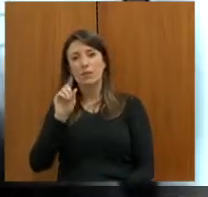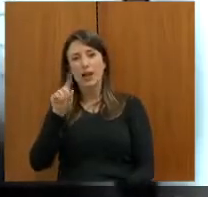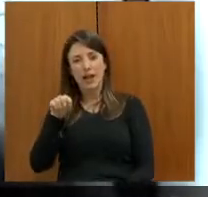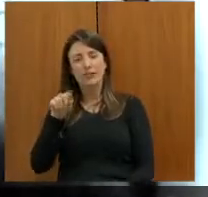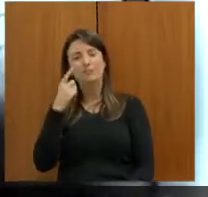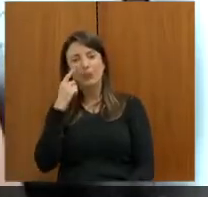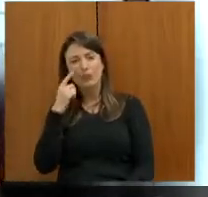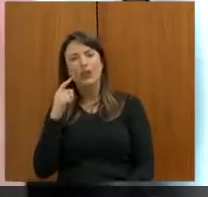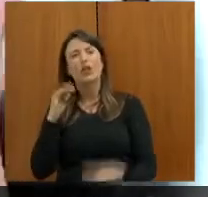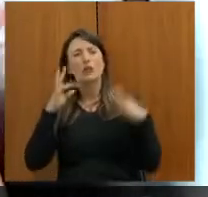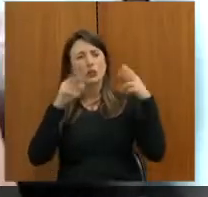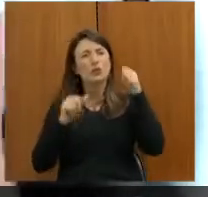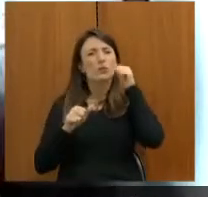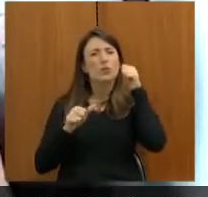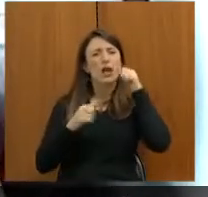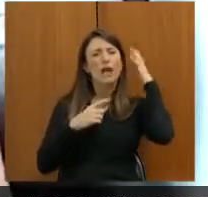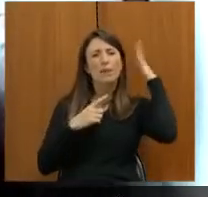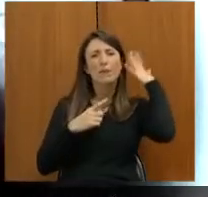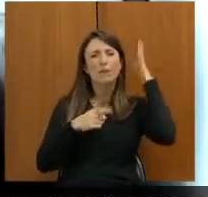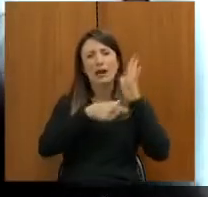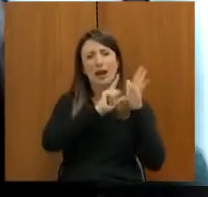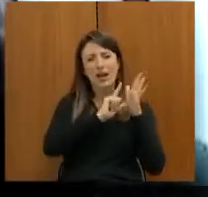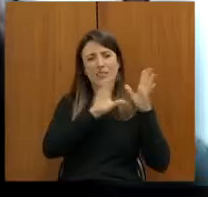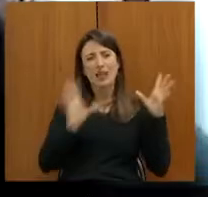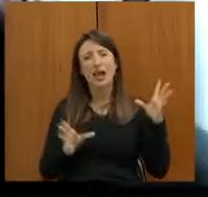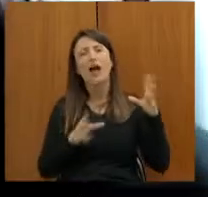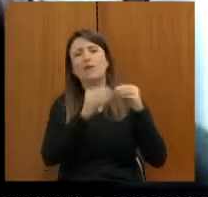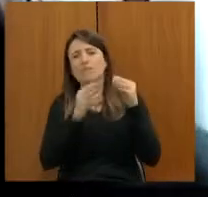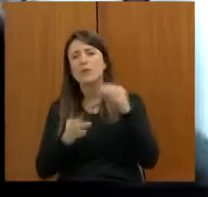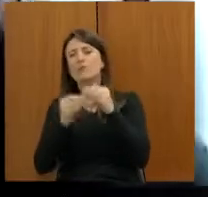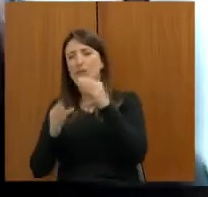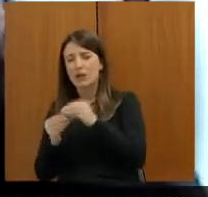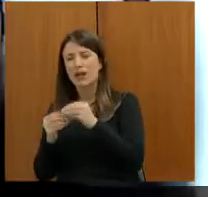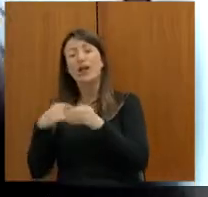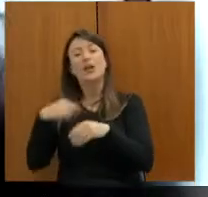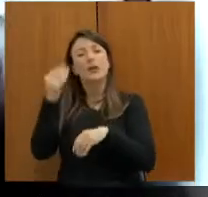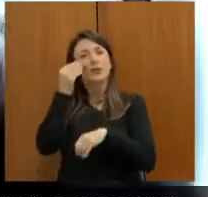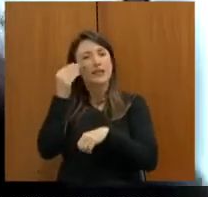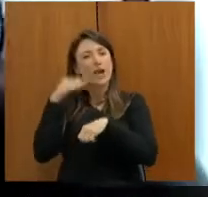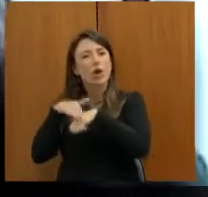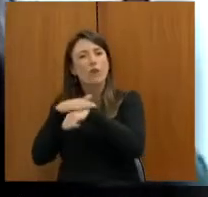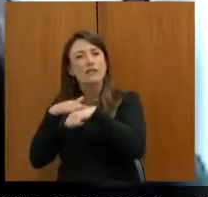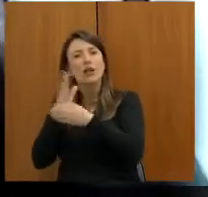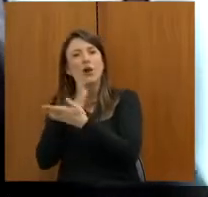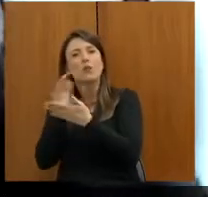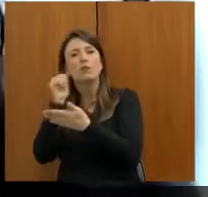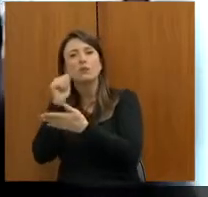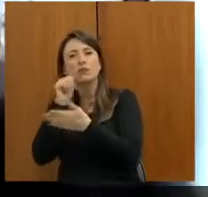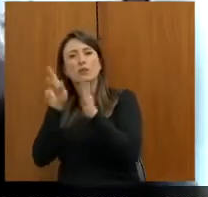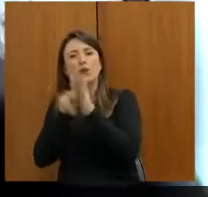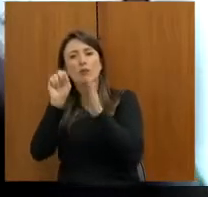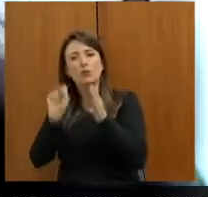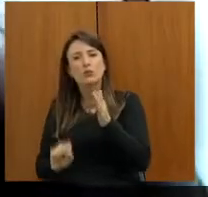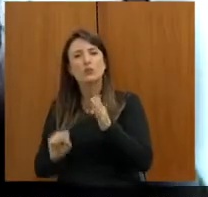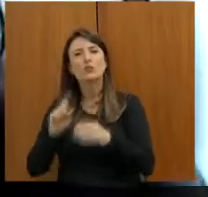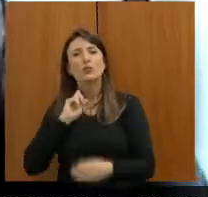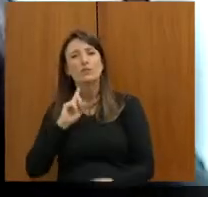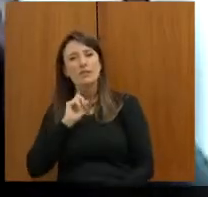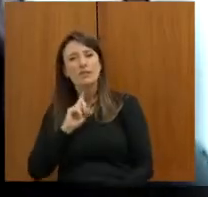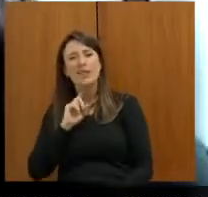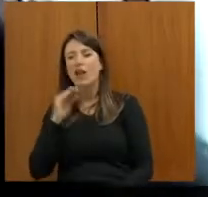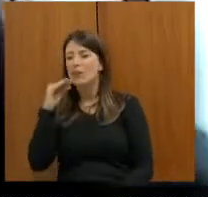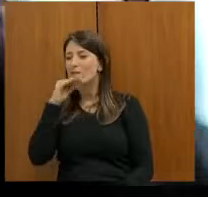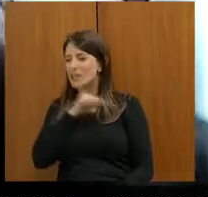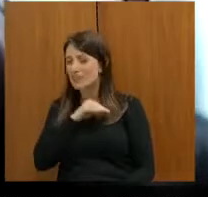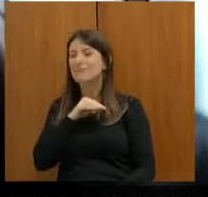complementares né Eu tentei fazer um compilado conversar com algumas mulheres aqui do Sul de Minas e os problemas São muito parecidos com